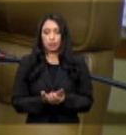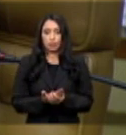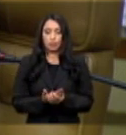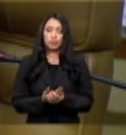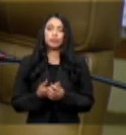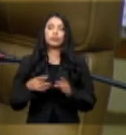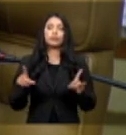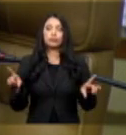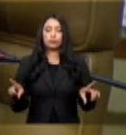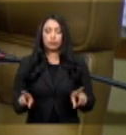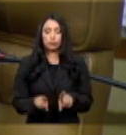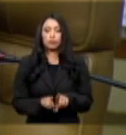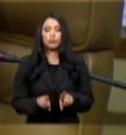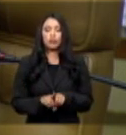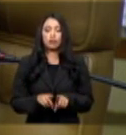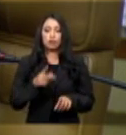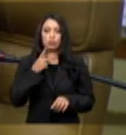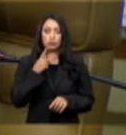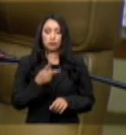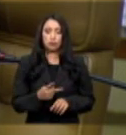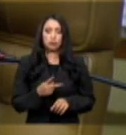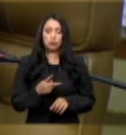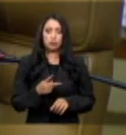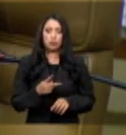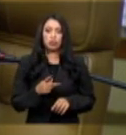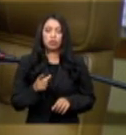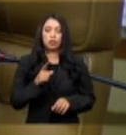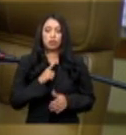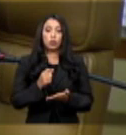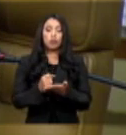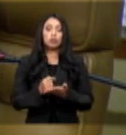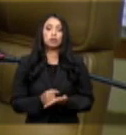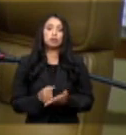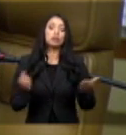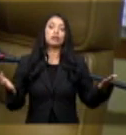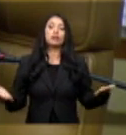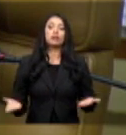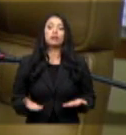devo dizer que, neste caso que trago agora,